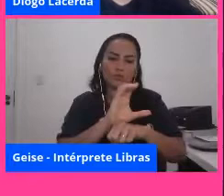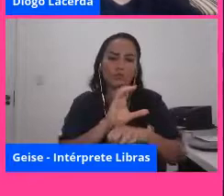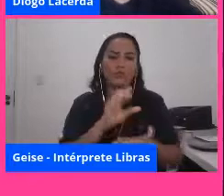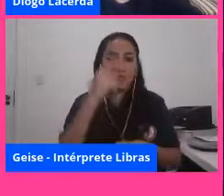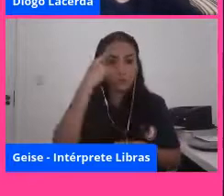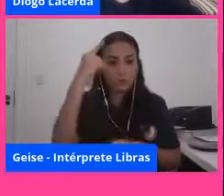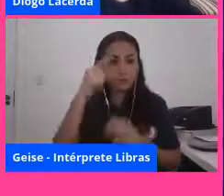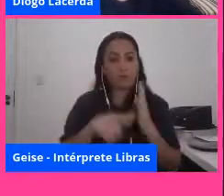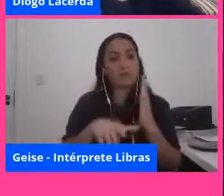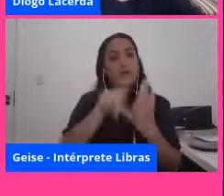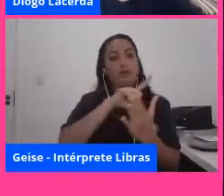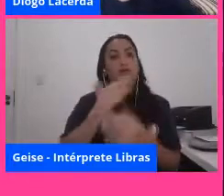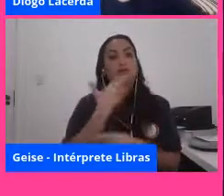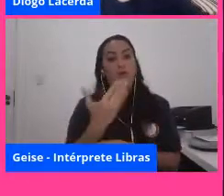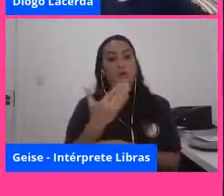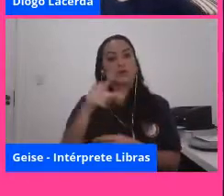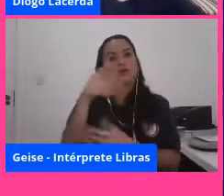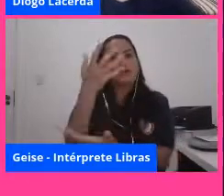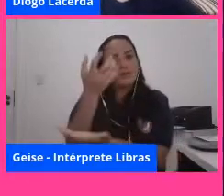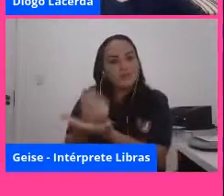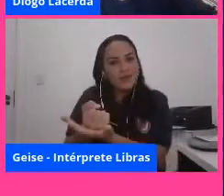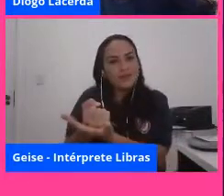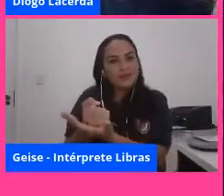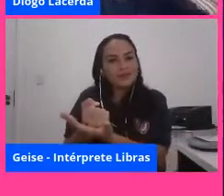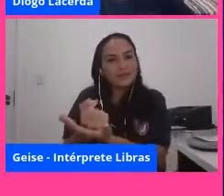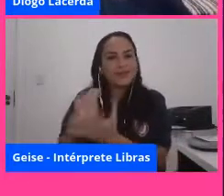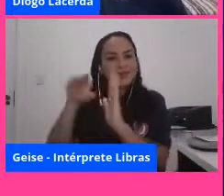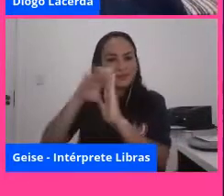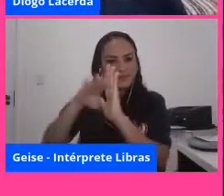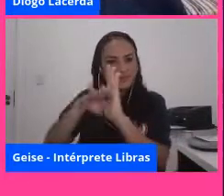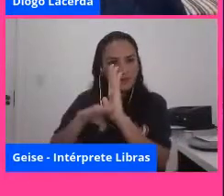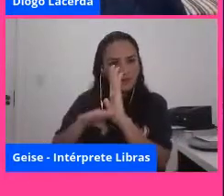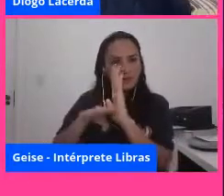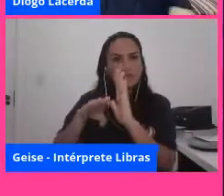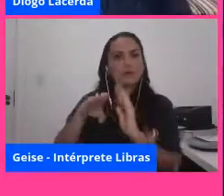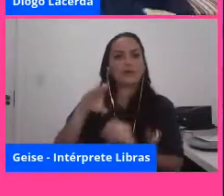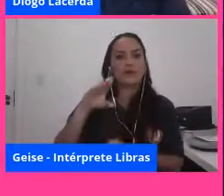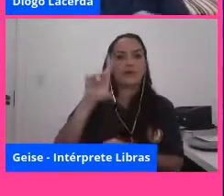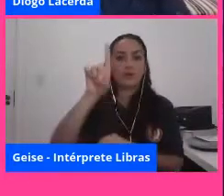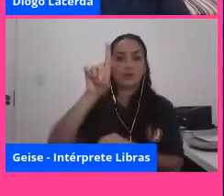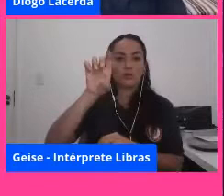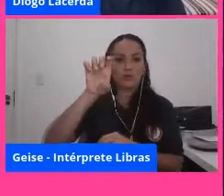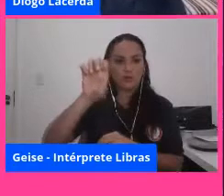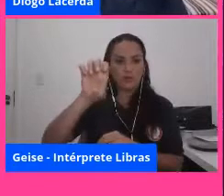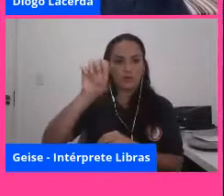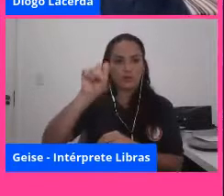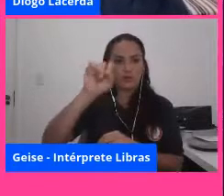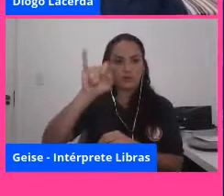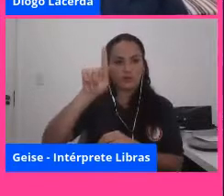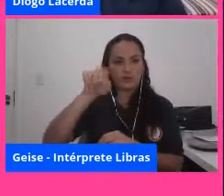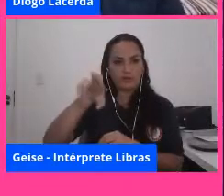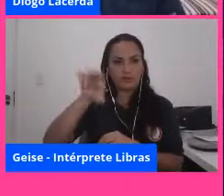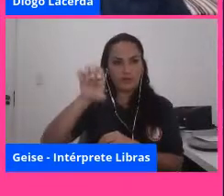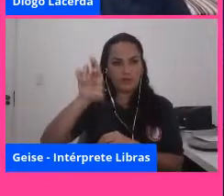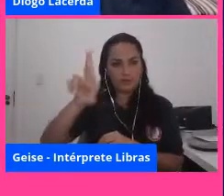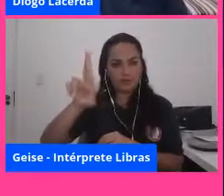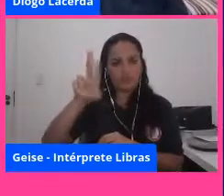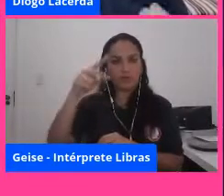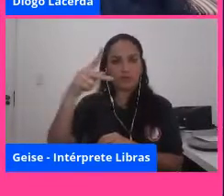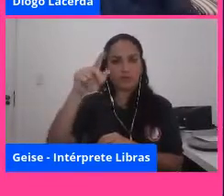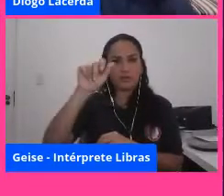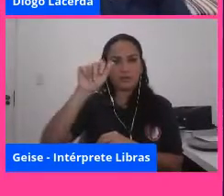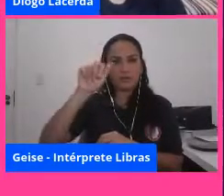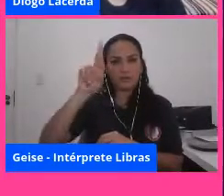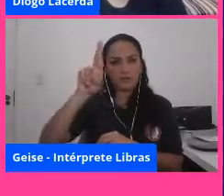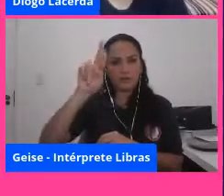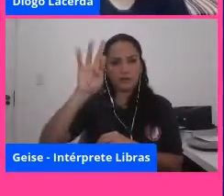tanto o Design Spark quanto o Cura, para enquanto a gente vai entendendo, a gente vai baixando